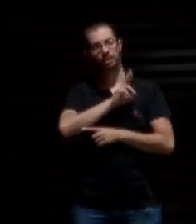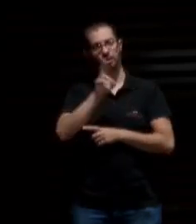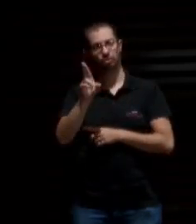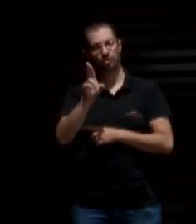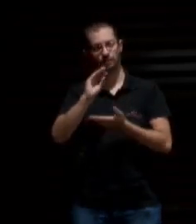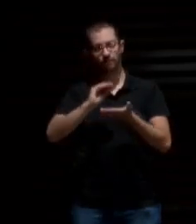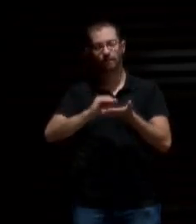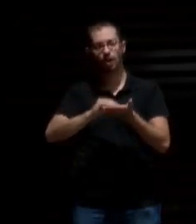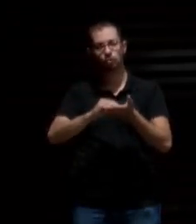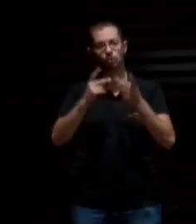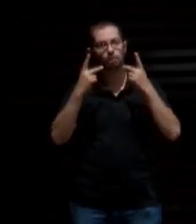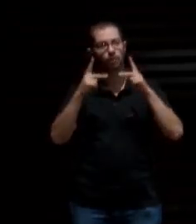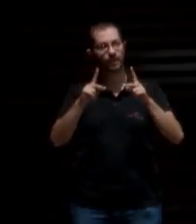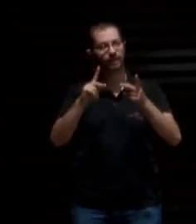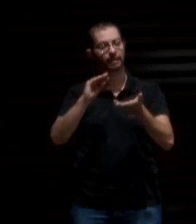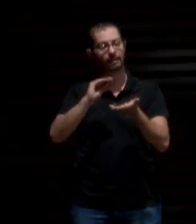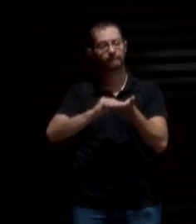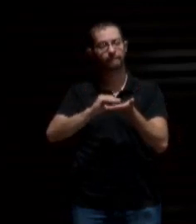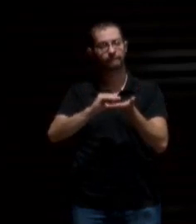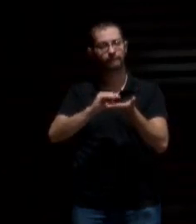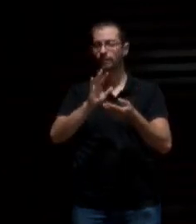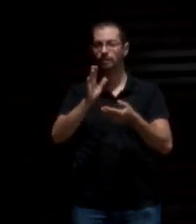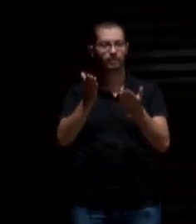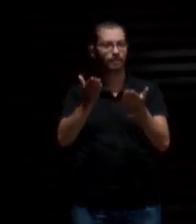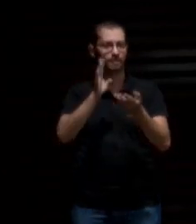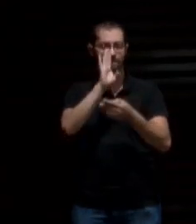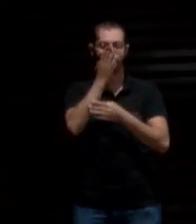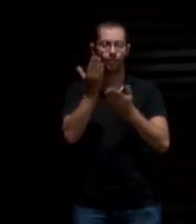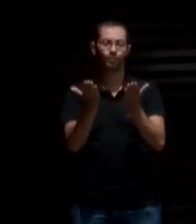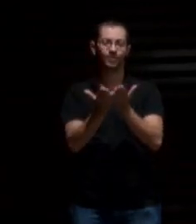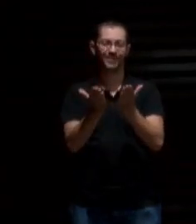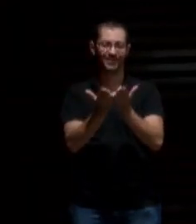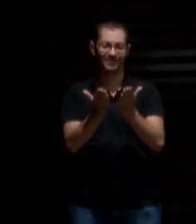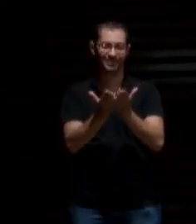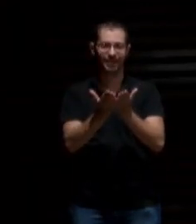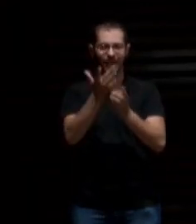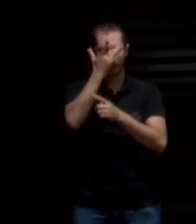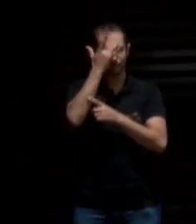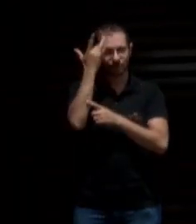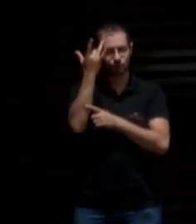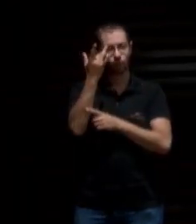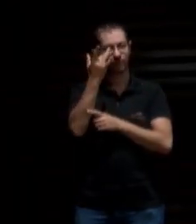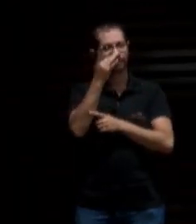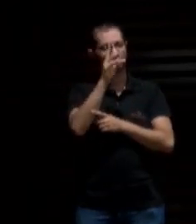Falso profeta e falso crente. E assim, os enganados também são devorados. Porque eles são enganados porque